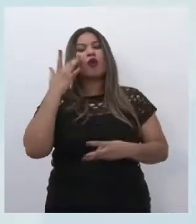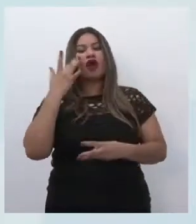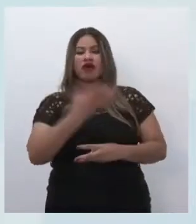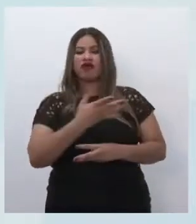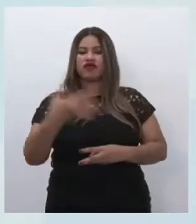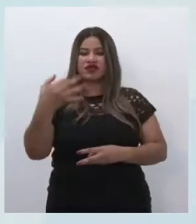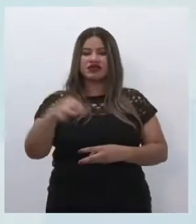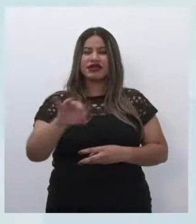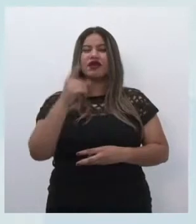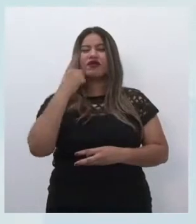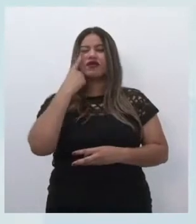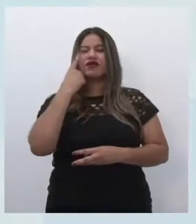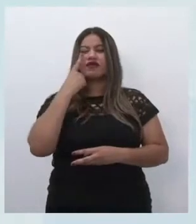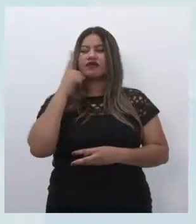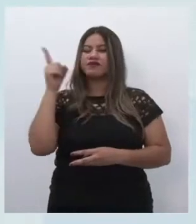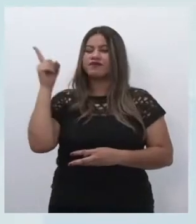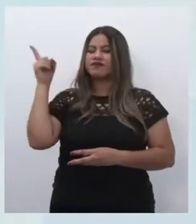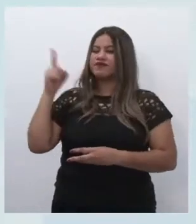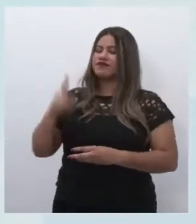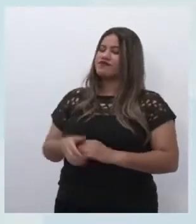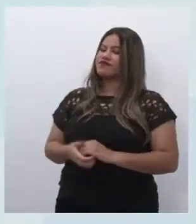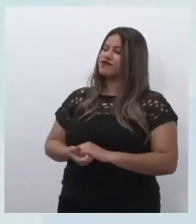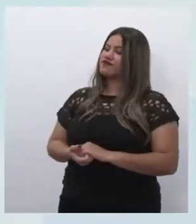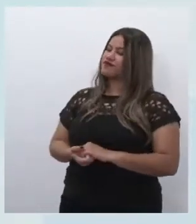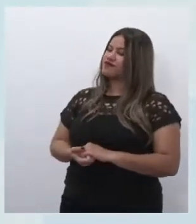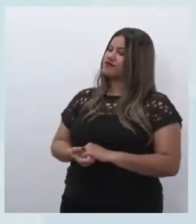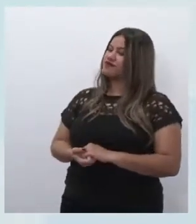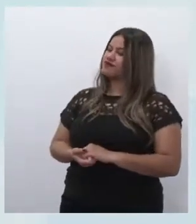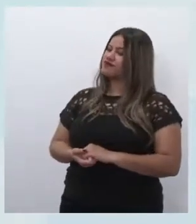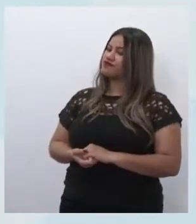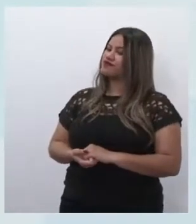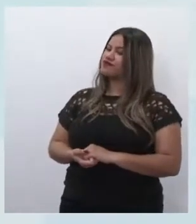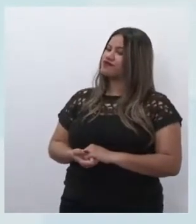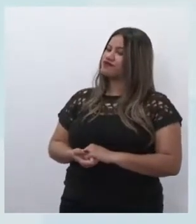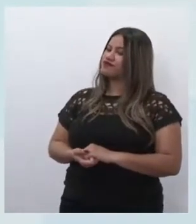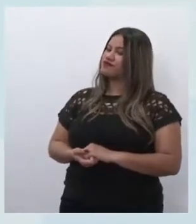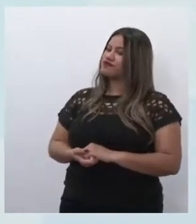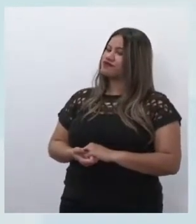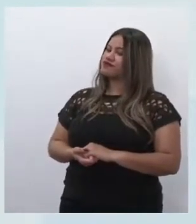na segunda. Por favor, pode passar o próximo slide.